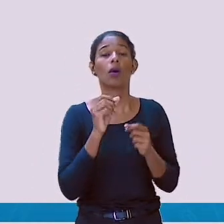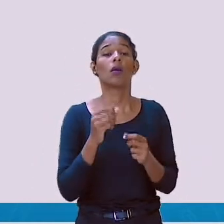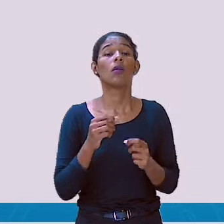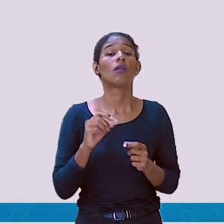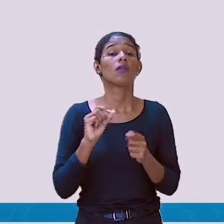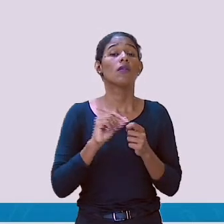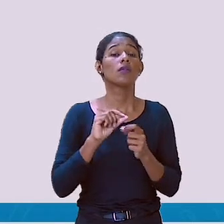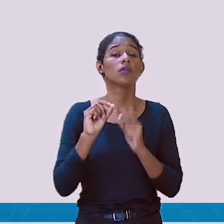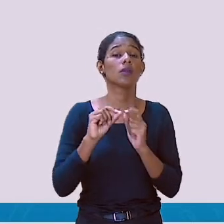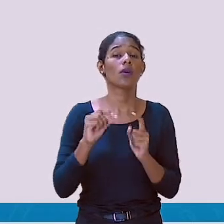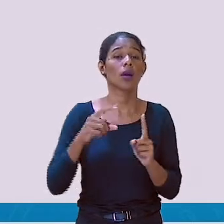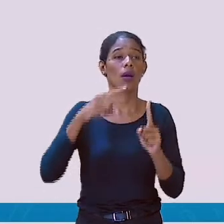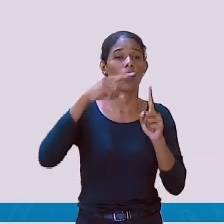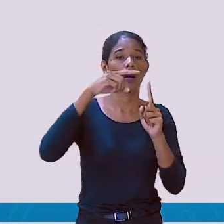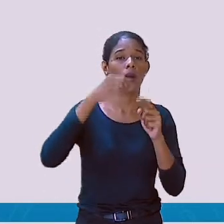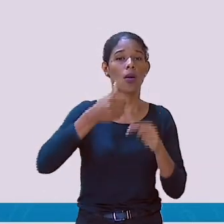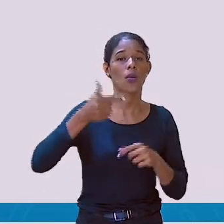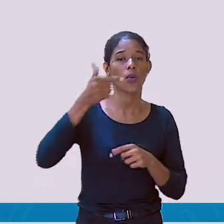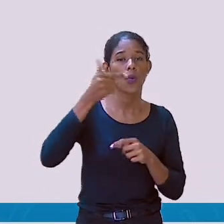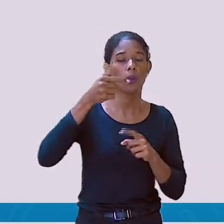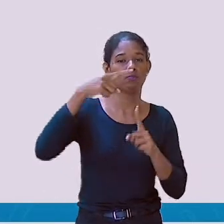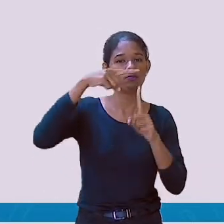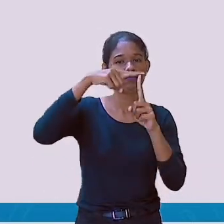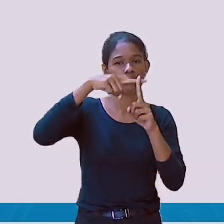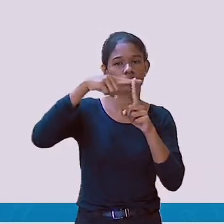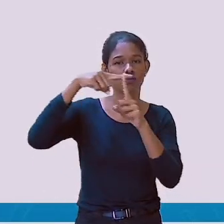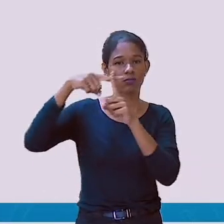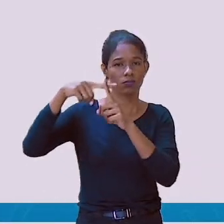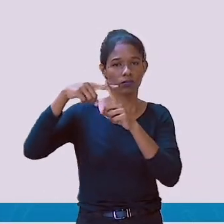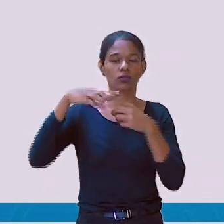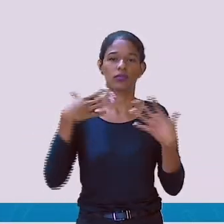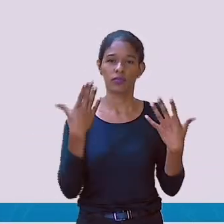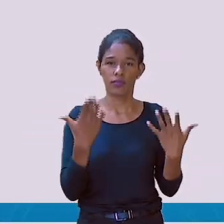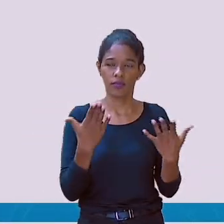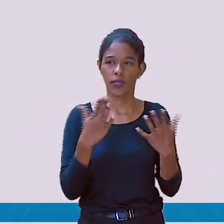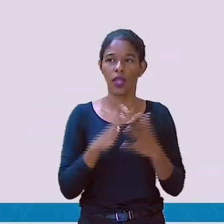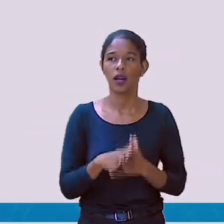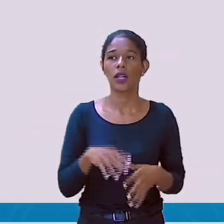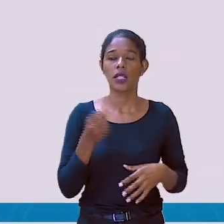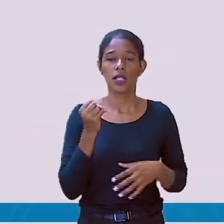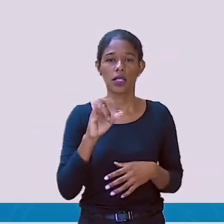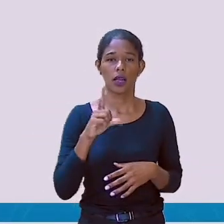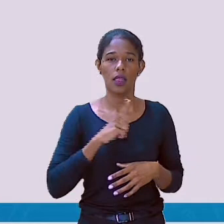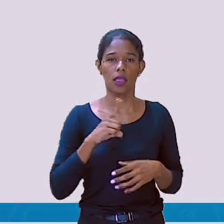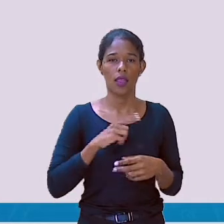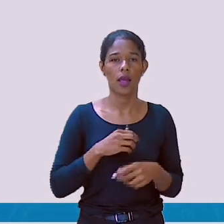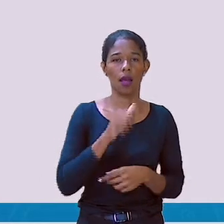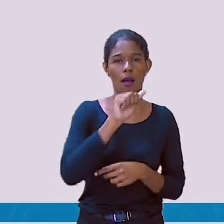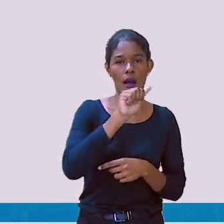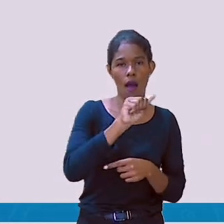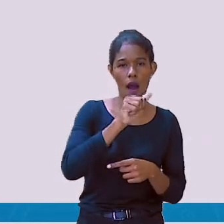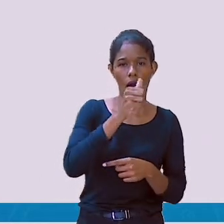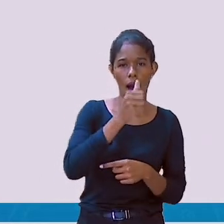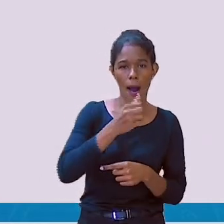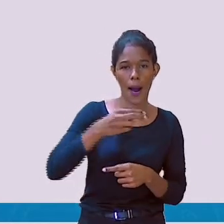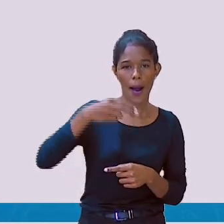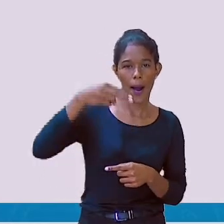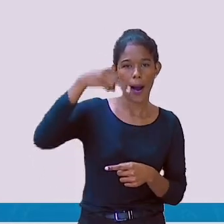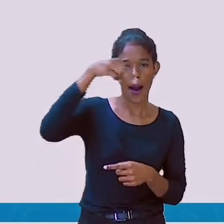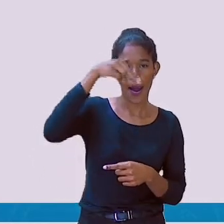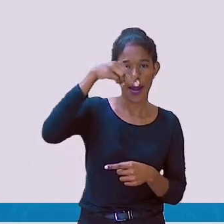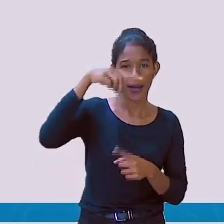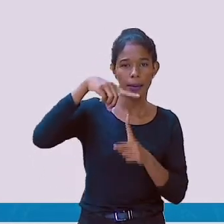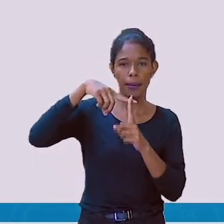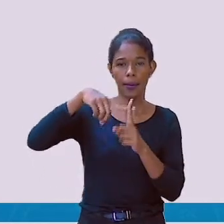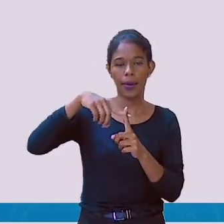na multiplicação. Então, se eu tenho a elevado a n vezes a elevado a m, eu vou ter como resposta